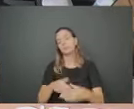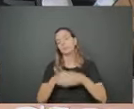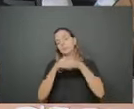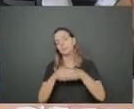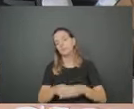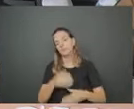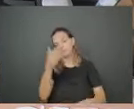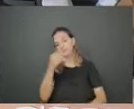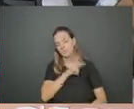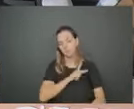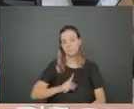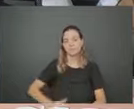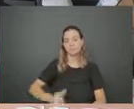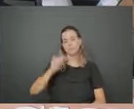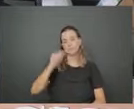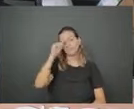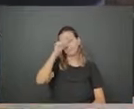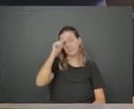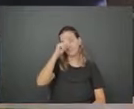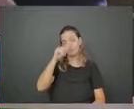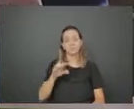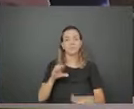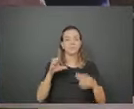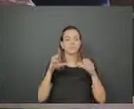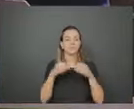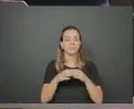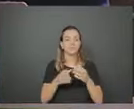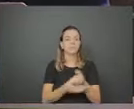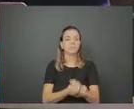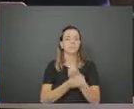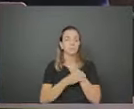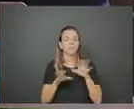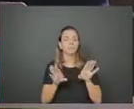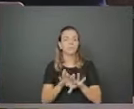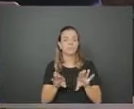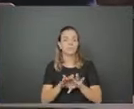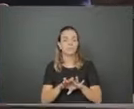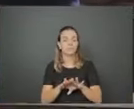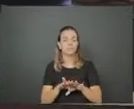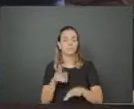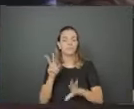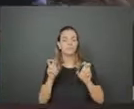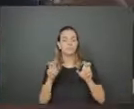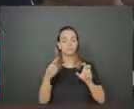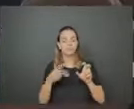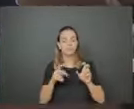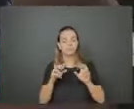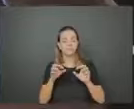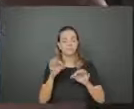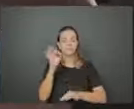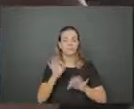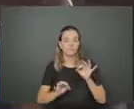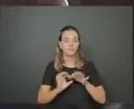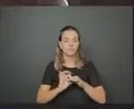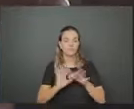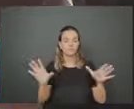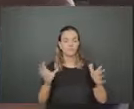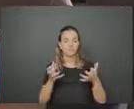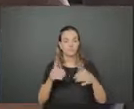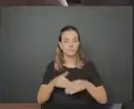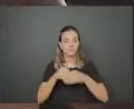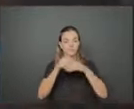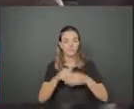Kuzma e também o Reginaldo Carvalho da Segurança pela iniciativa dessa tribuna livre. Gostaria de saudar o coronel Hudson, de registrar todo o meu